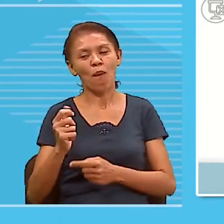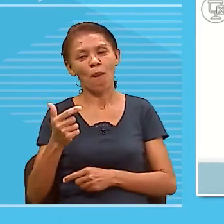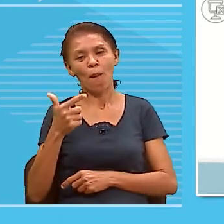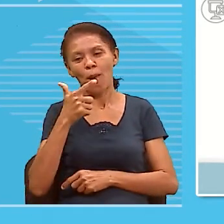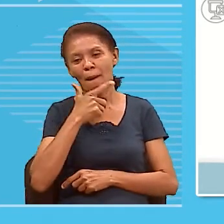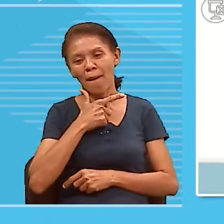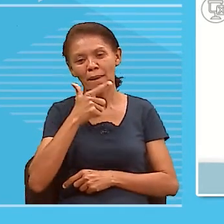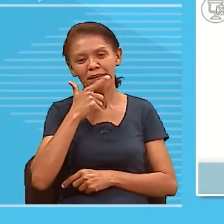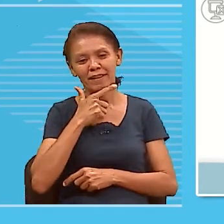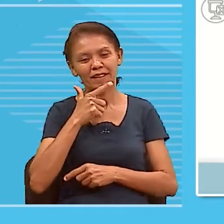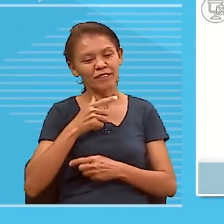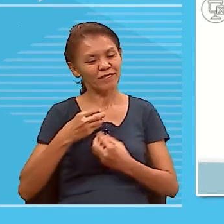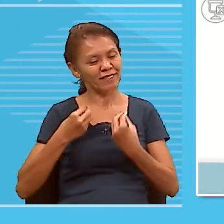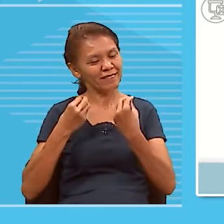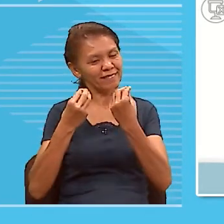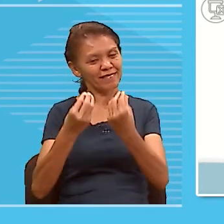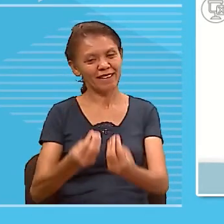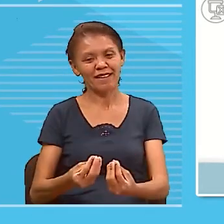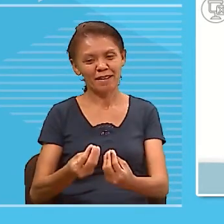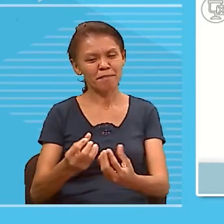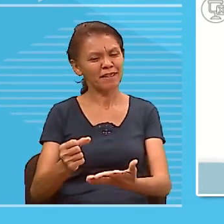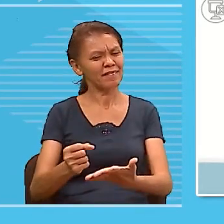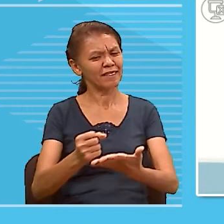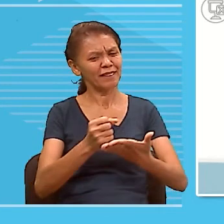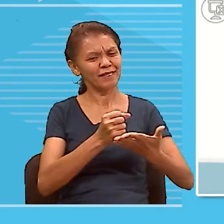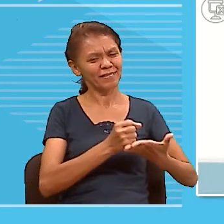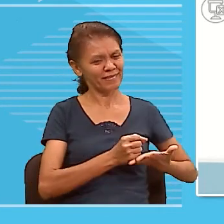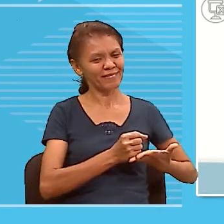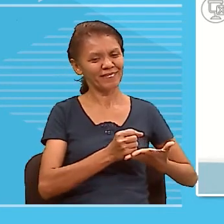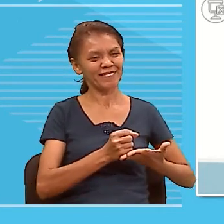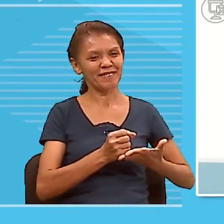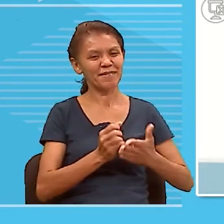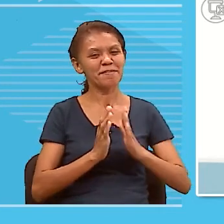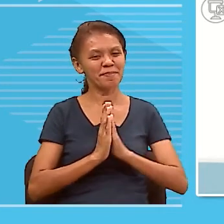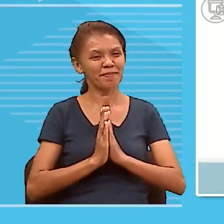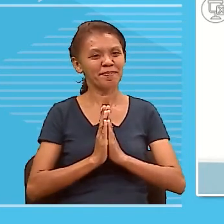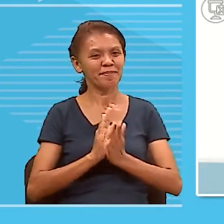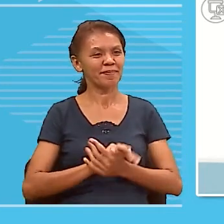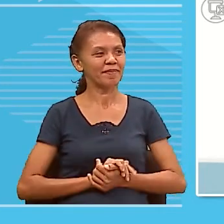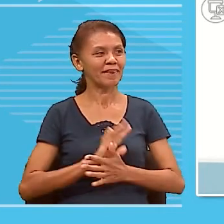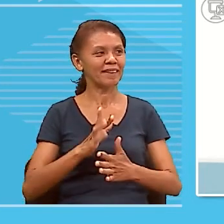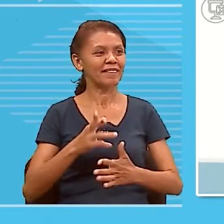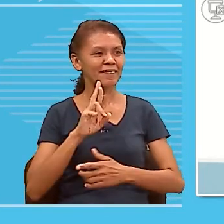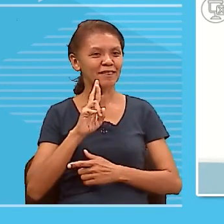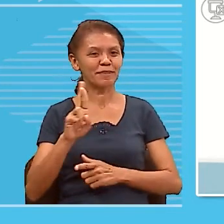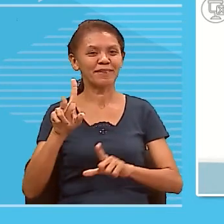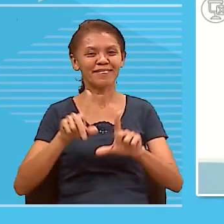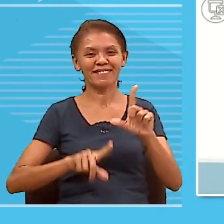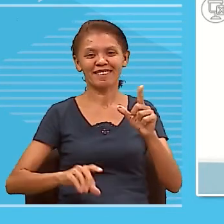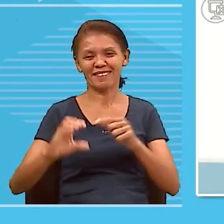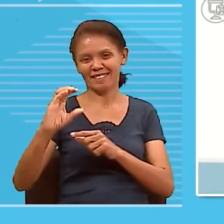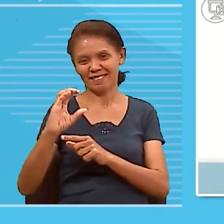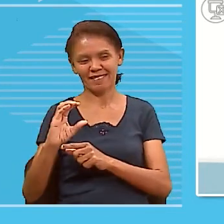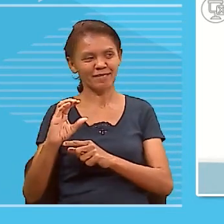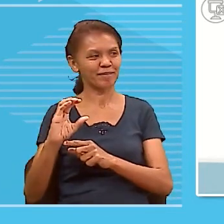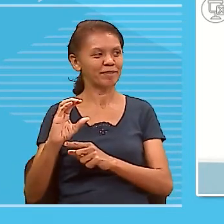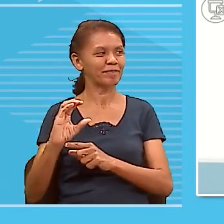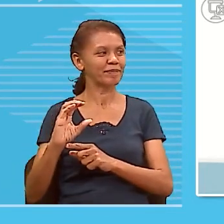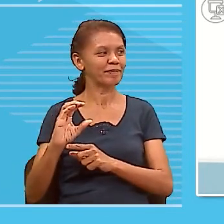mas me ajude aí me ajude então a resposta tinha a letra C tá